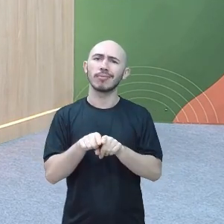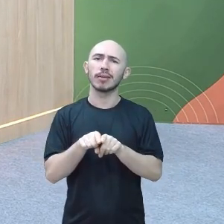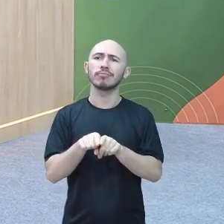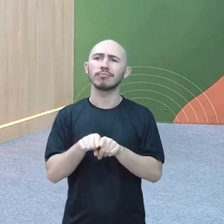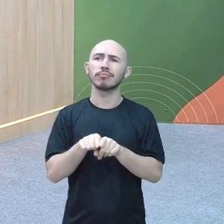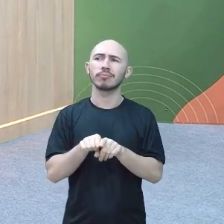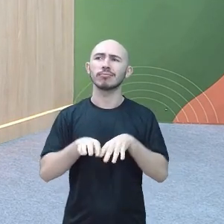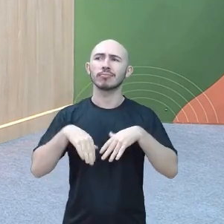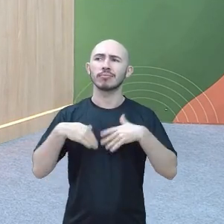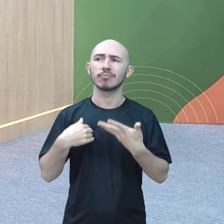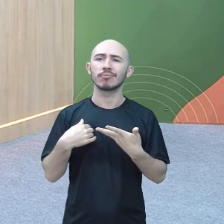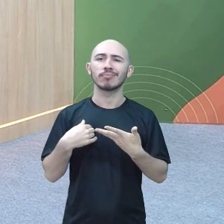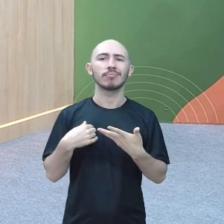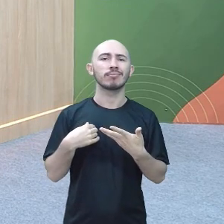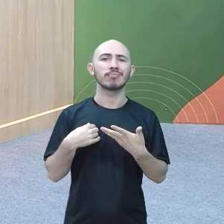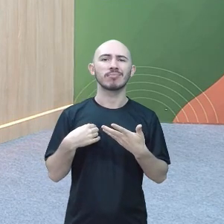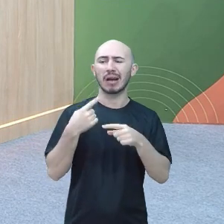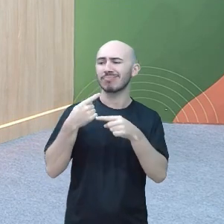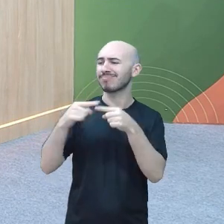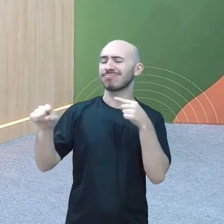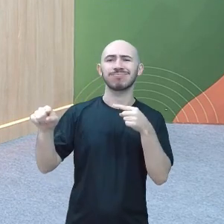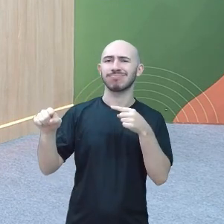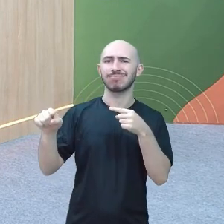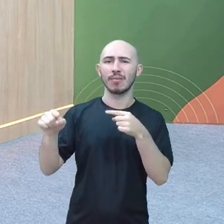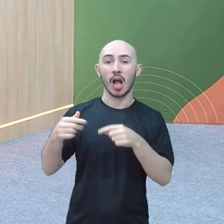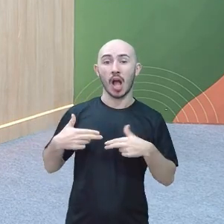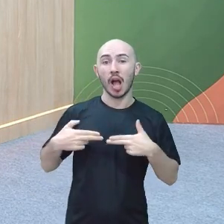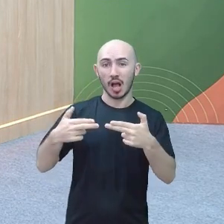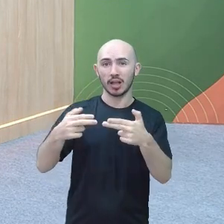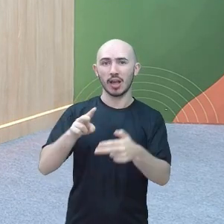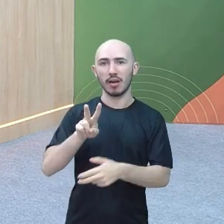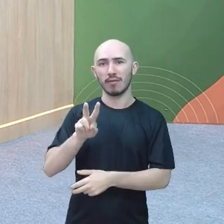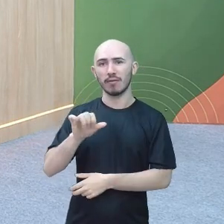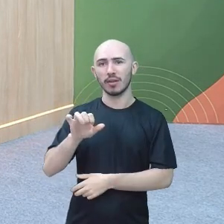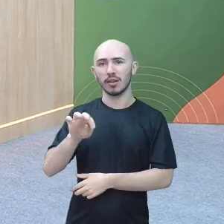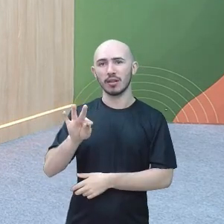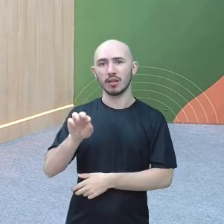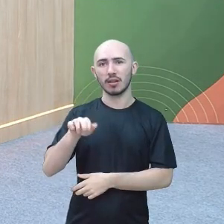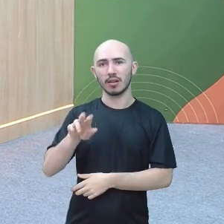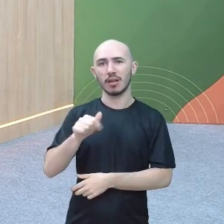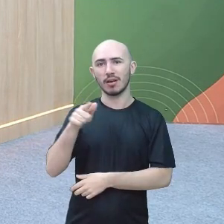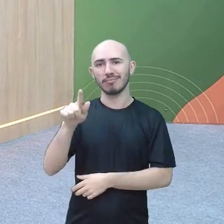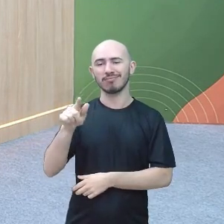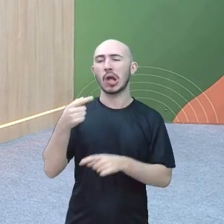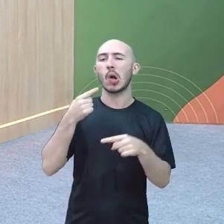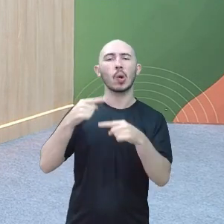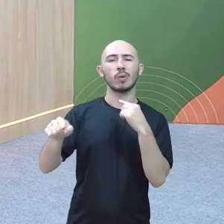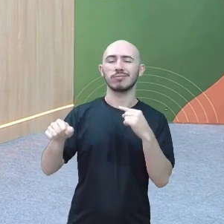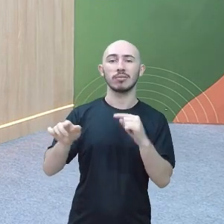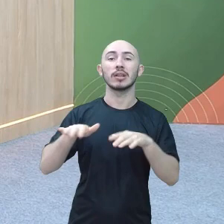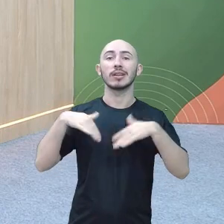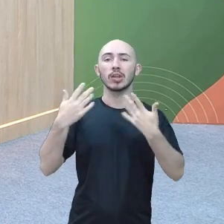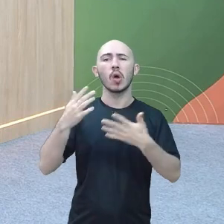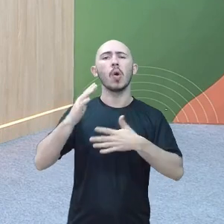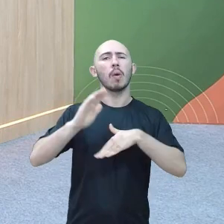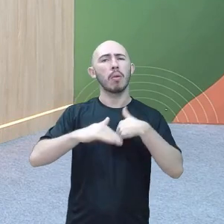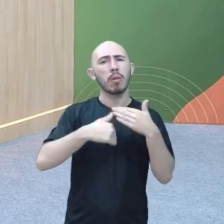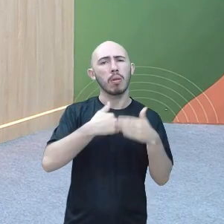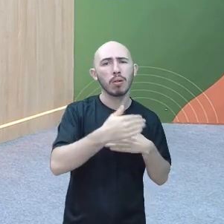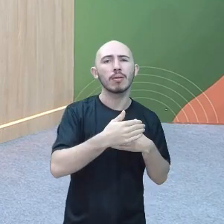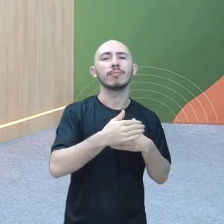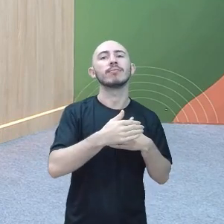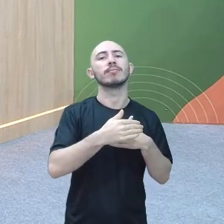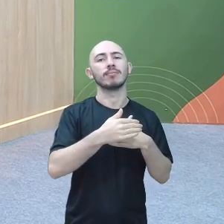se tornar contra a guerra do Vietnã. E aí a gente vai perceber que lá na frente, a gente está na década